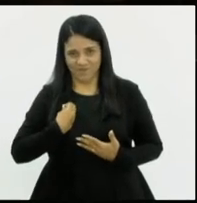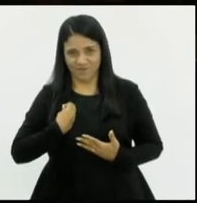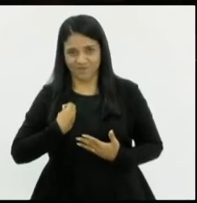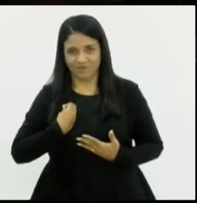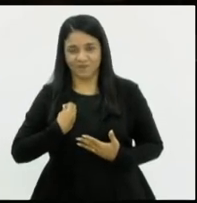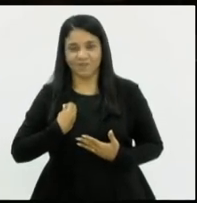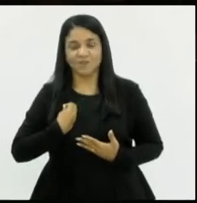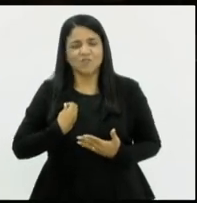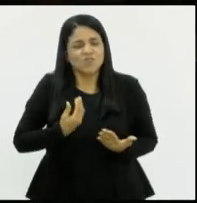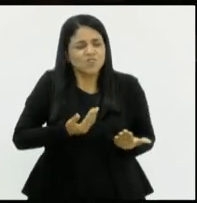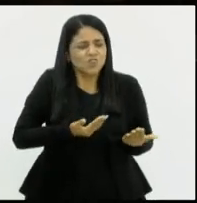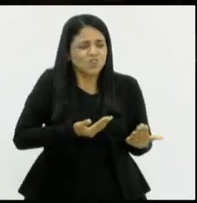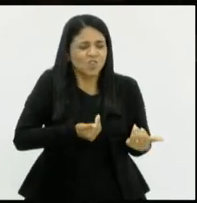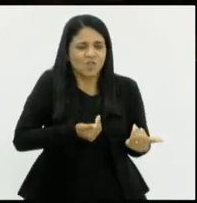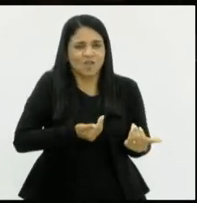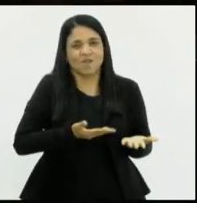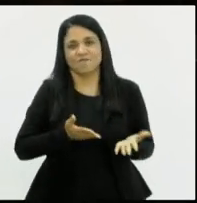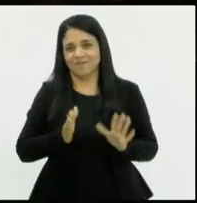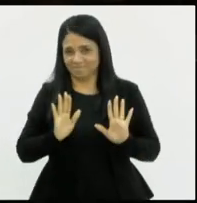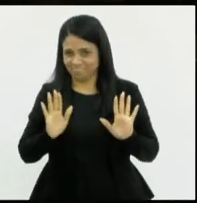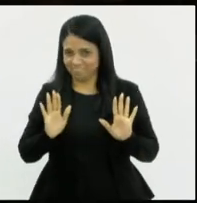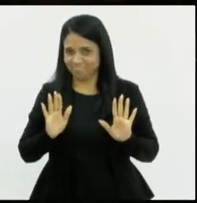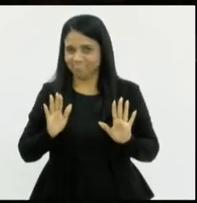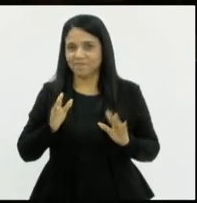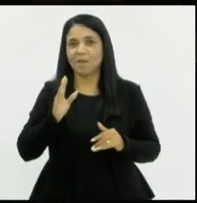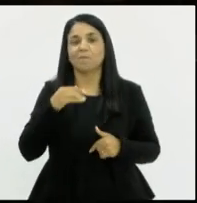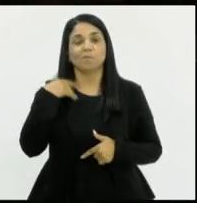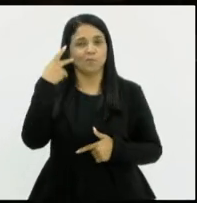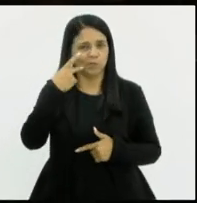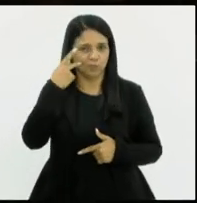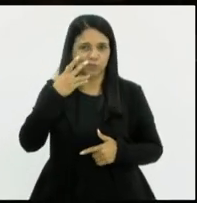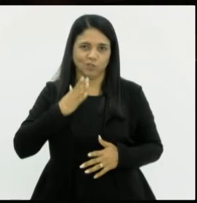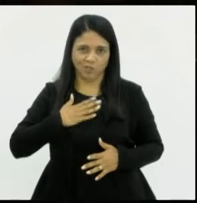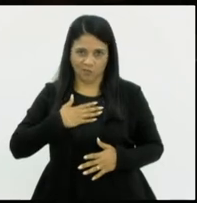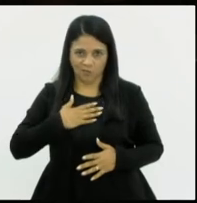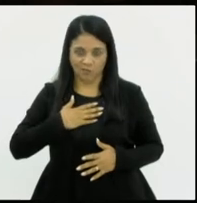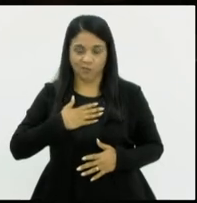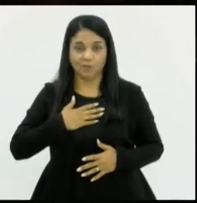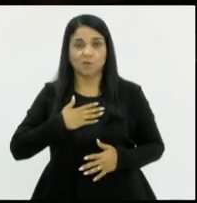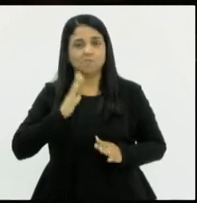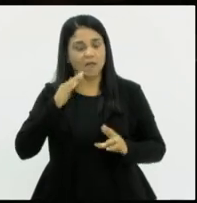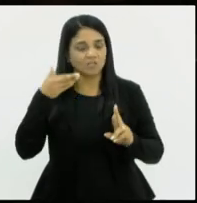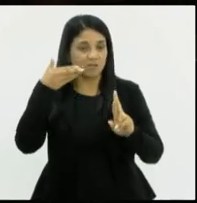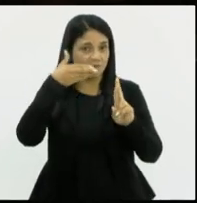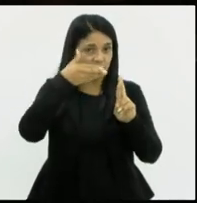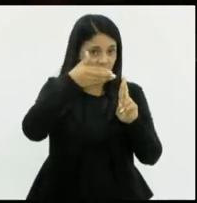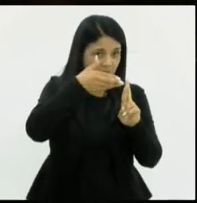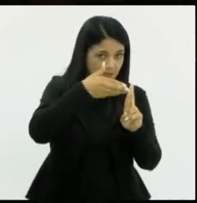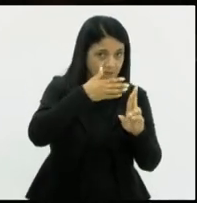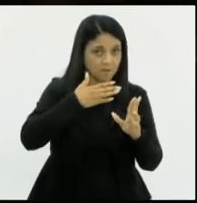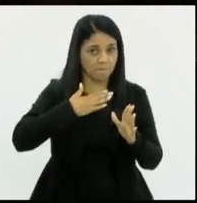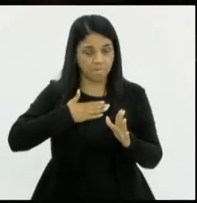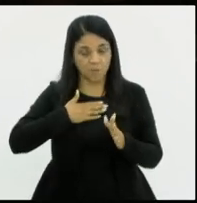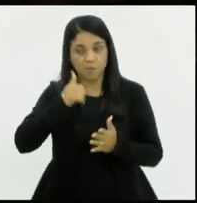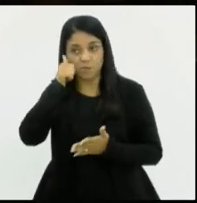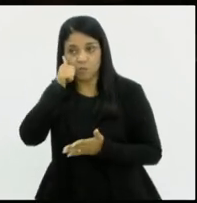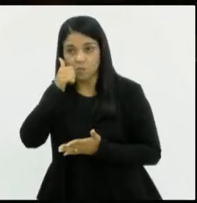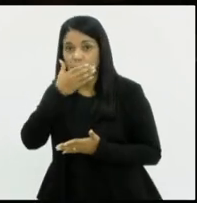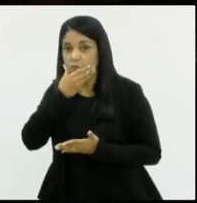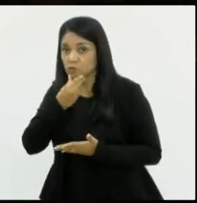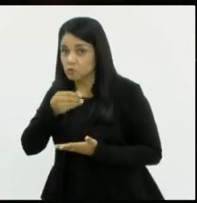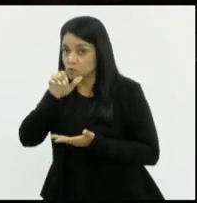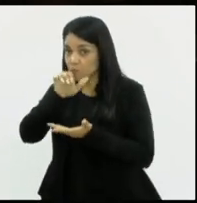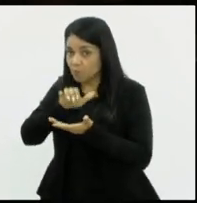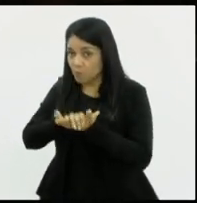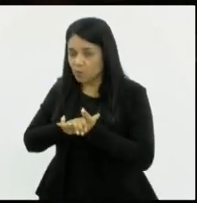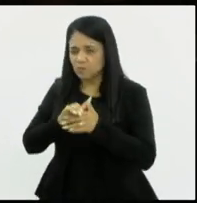Eu sou muito novinha na política, mas eu tenho uma grande referência, como eu já falei no início, que é meu esposo Vaguinho. Sempre estive ao lado do